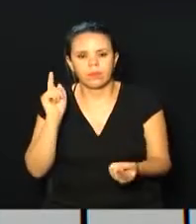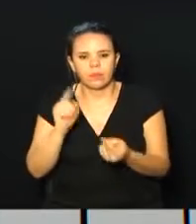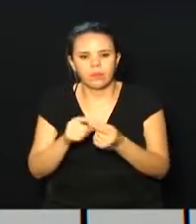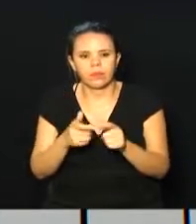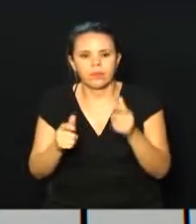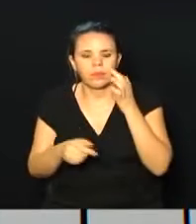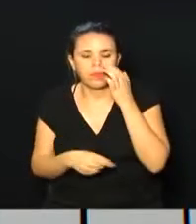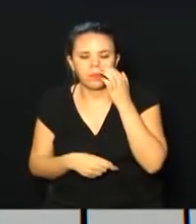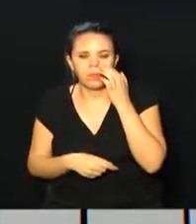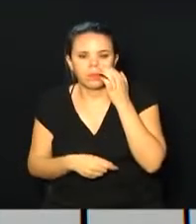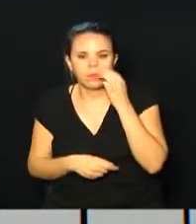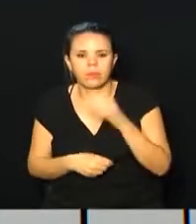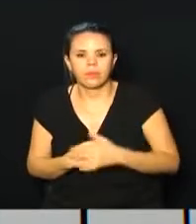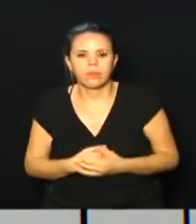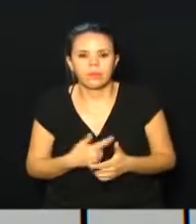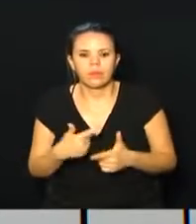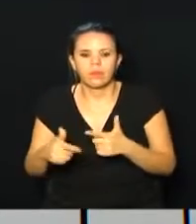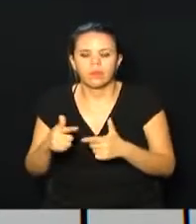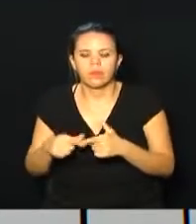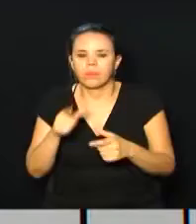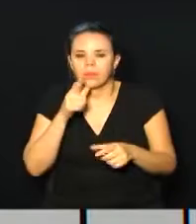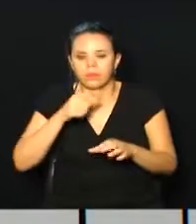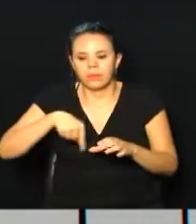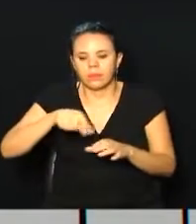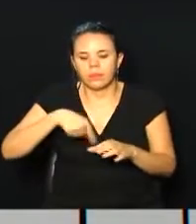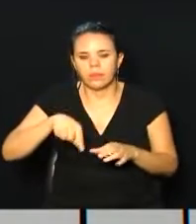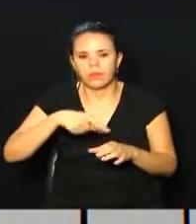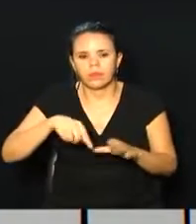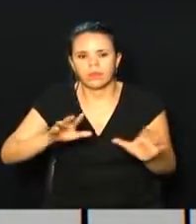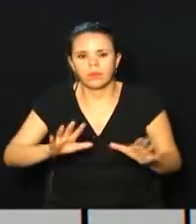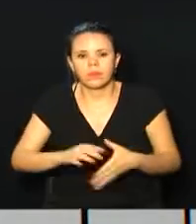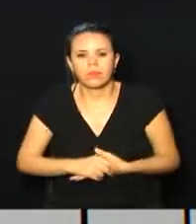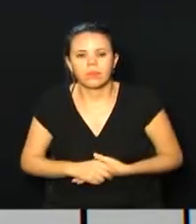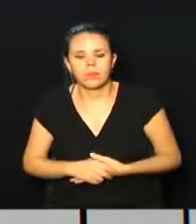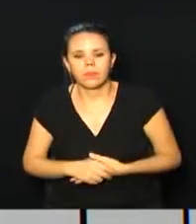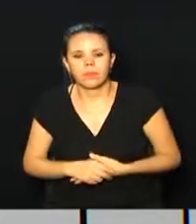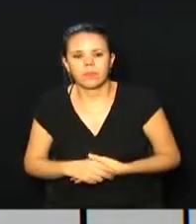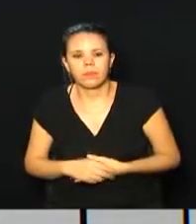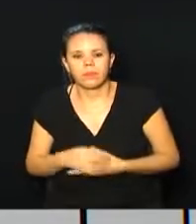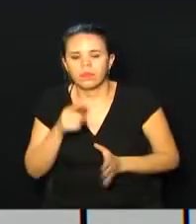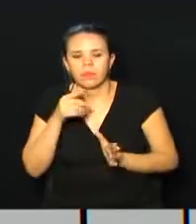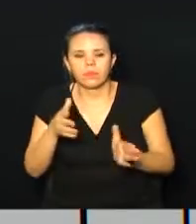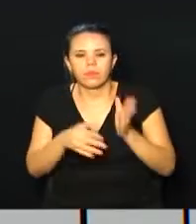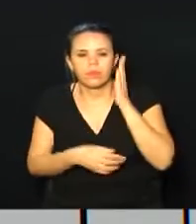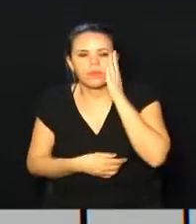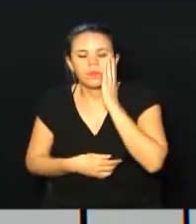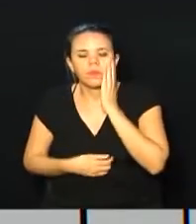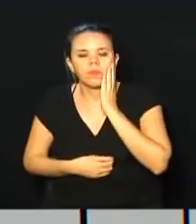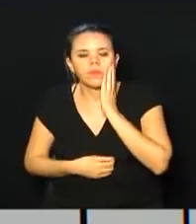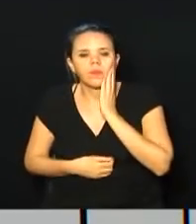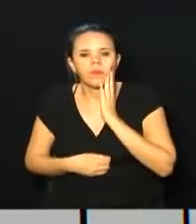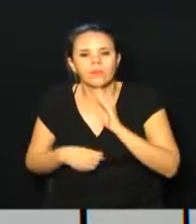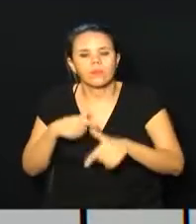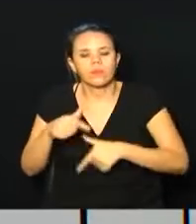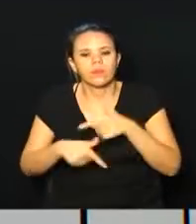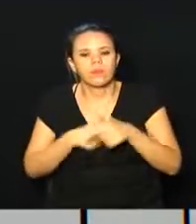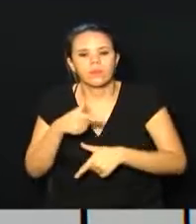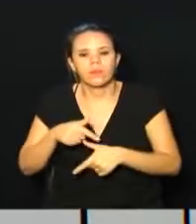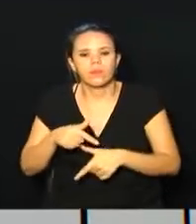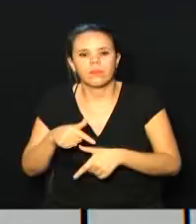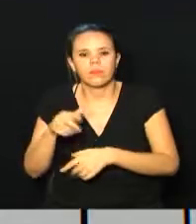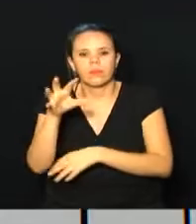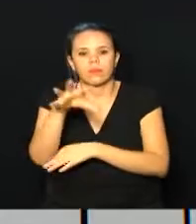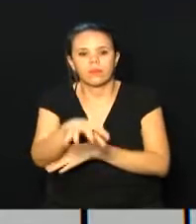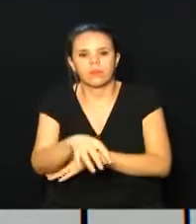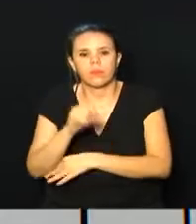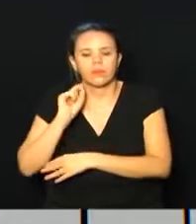intensidades, né, desobstrução de boca de lobo, dos rios. A operação Catatreco, né,